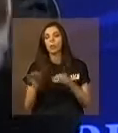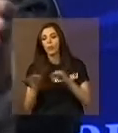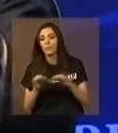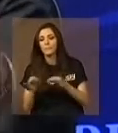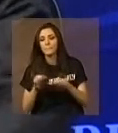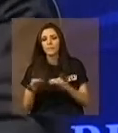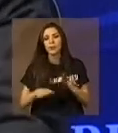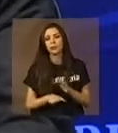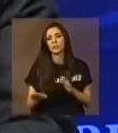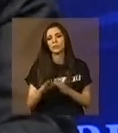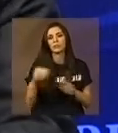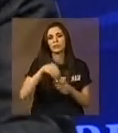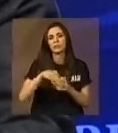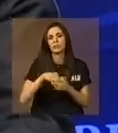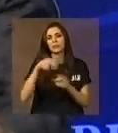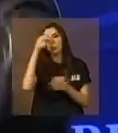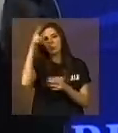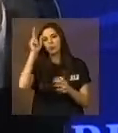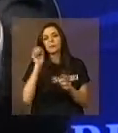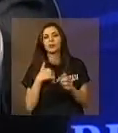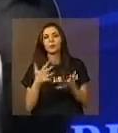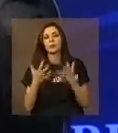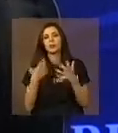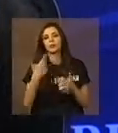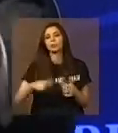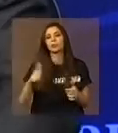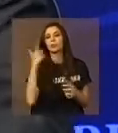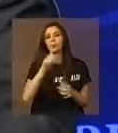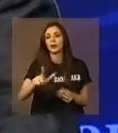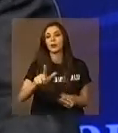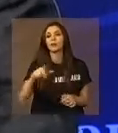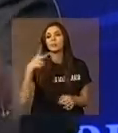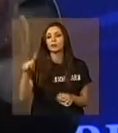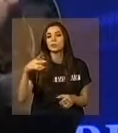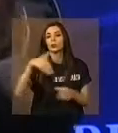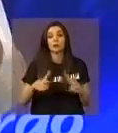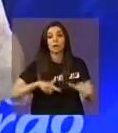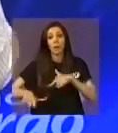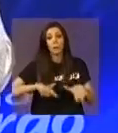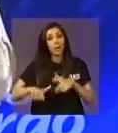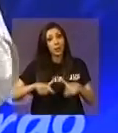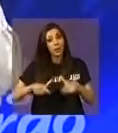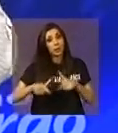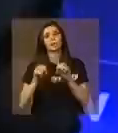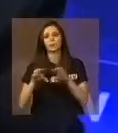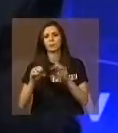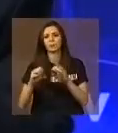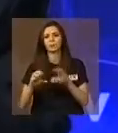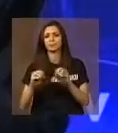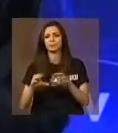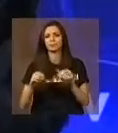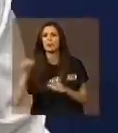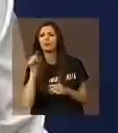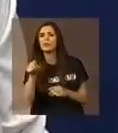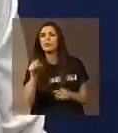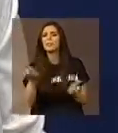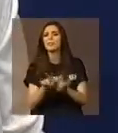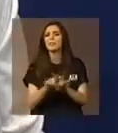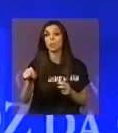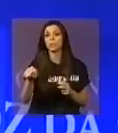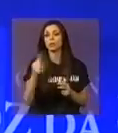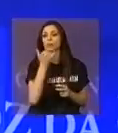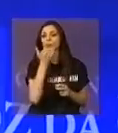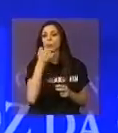asfaltamento dentro da prefeitura e quero ser reeleito com seu voto. Os candidatos tiveram a oportunidade de apresentar as propostas